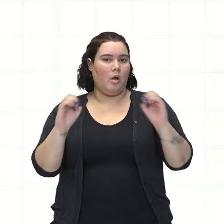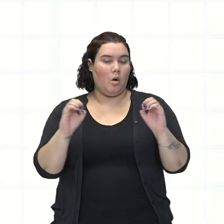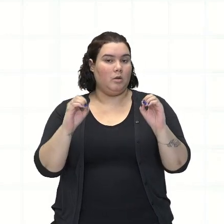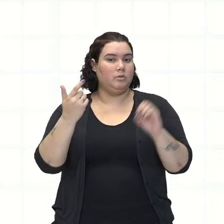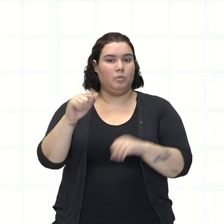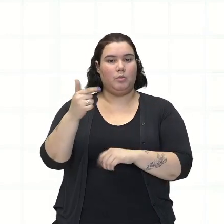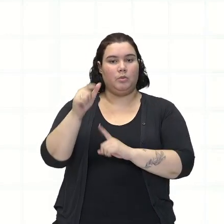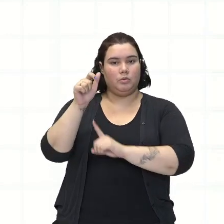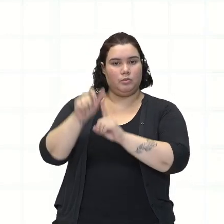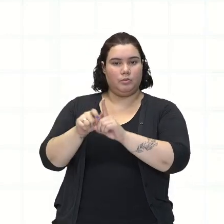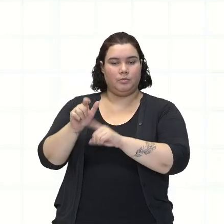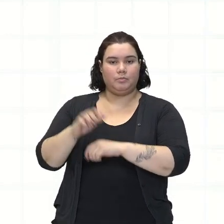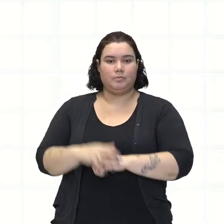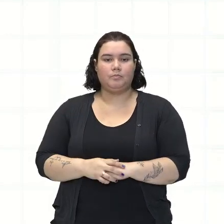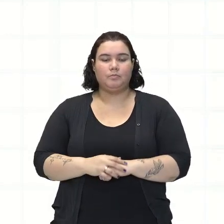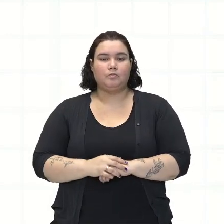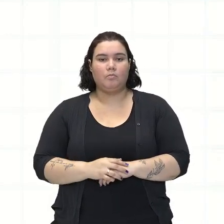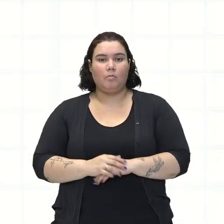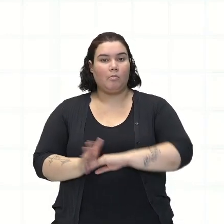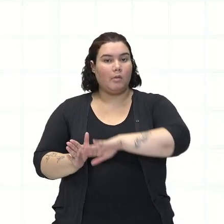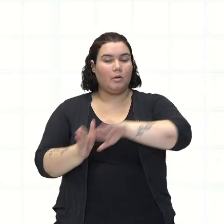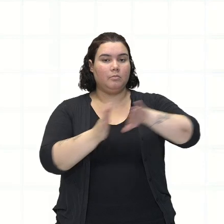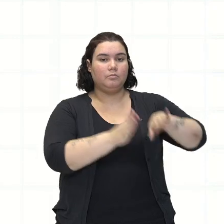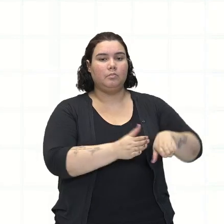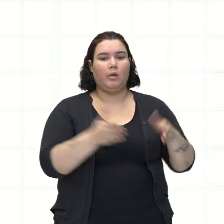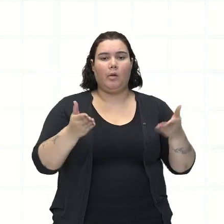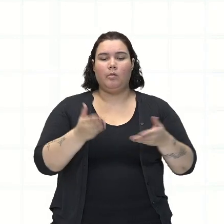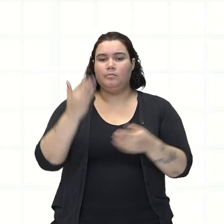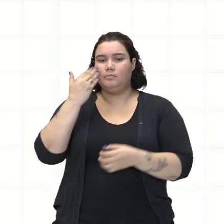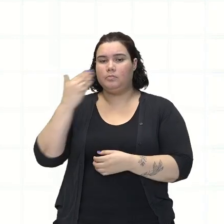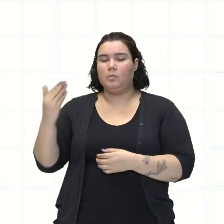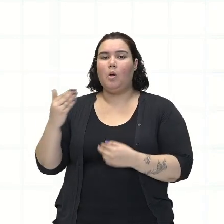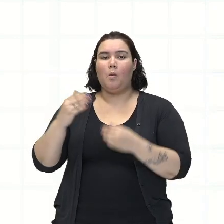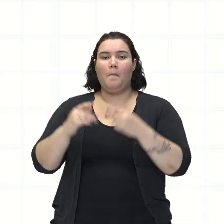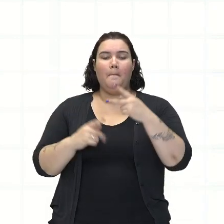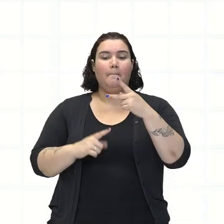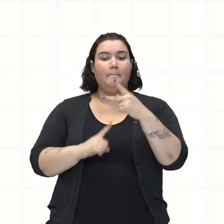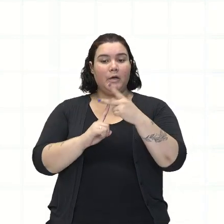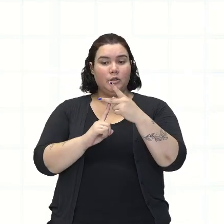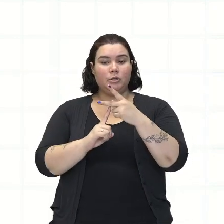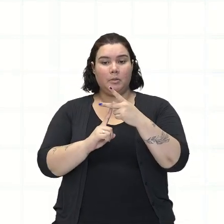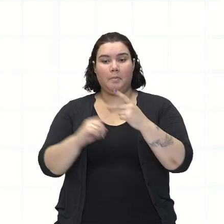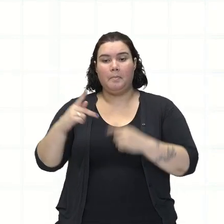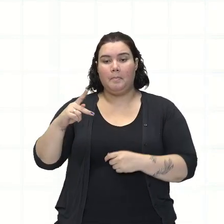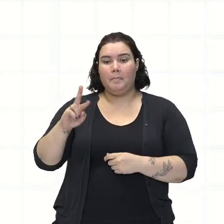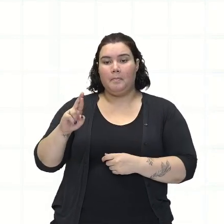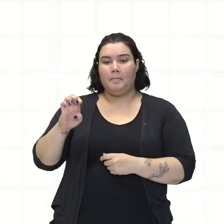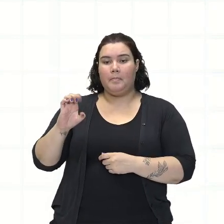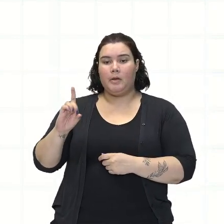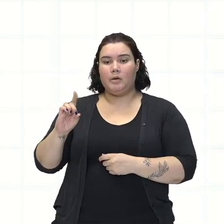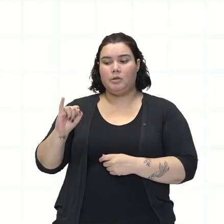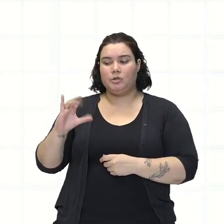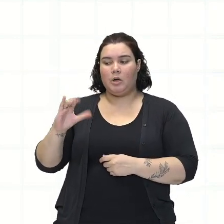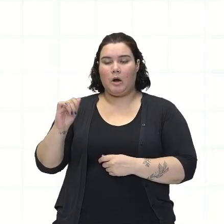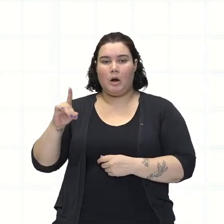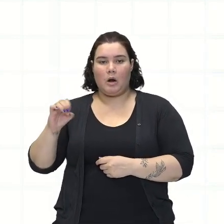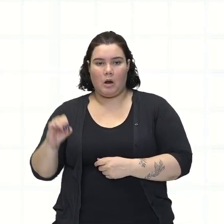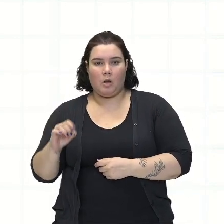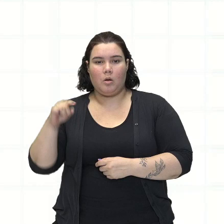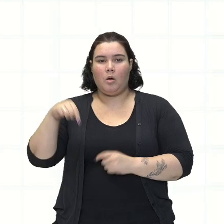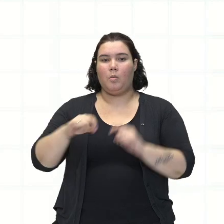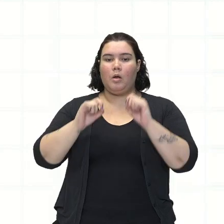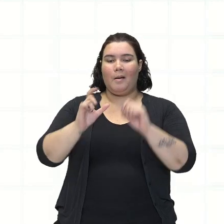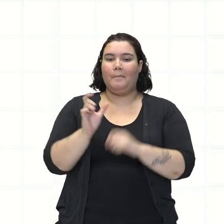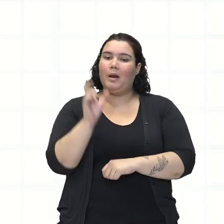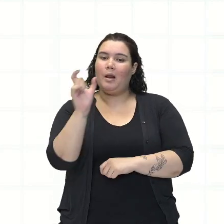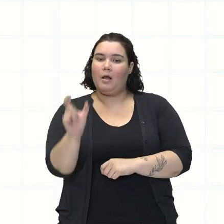sujeito. Passamos aí para o predicado. O predicado é o termo da oração que contém as informações sobre o sujeito.